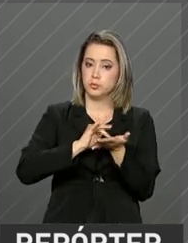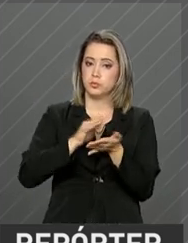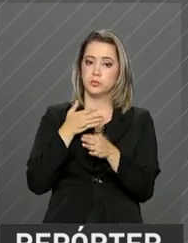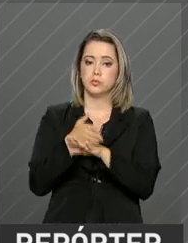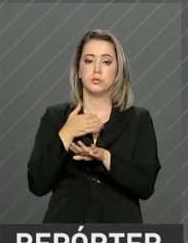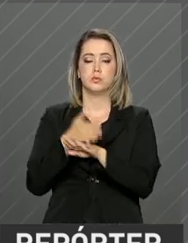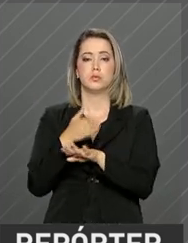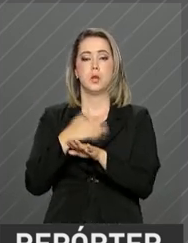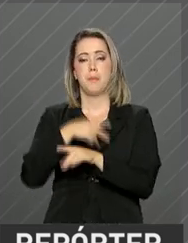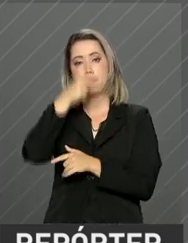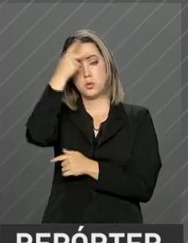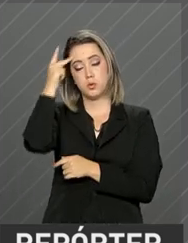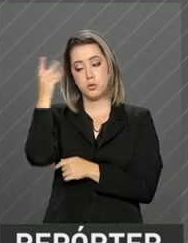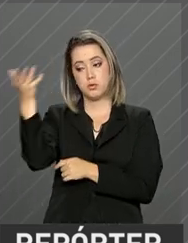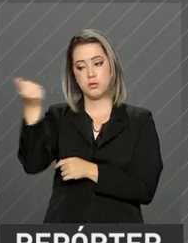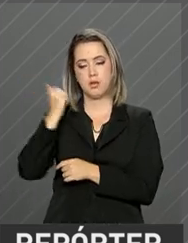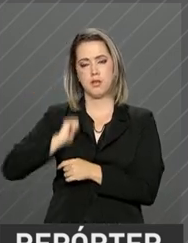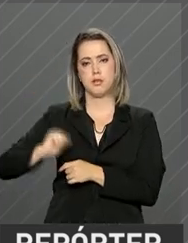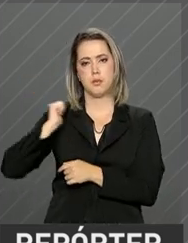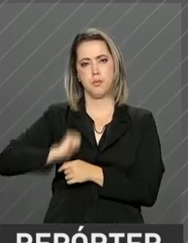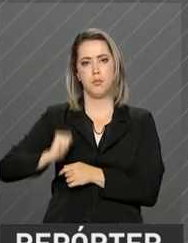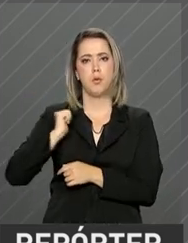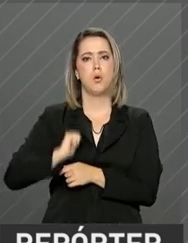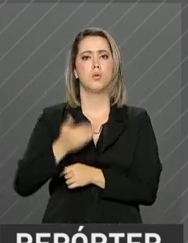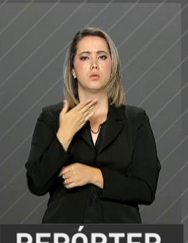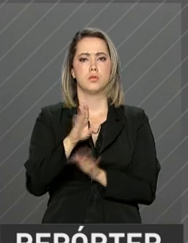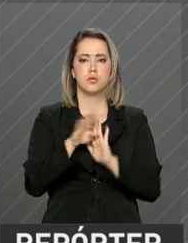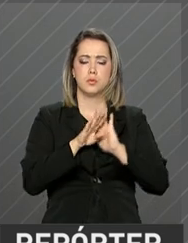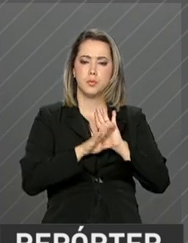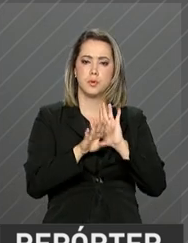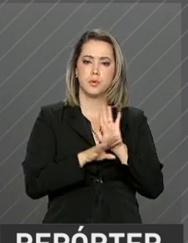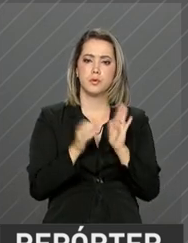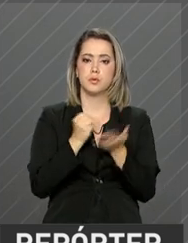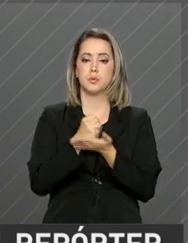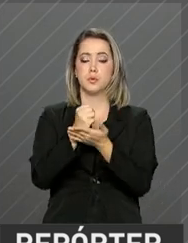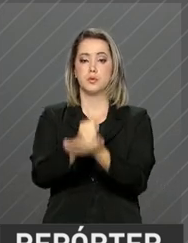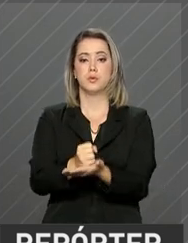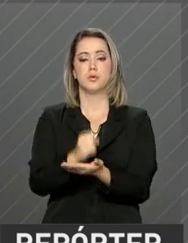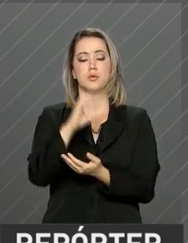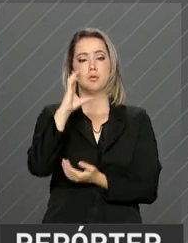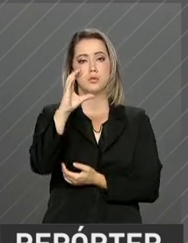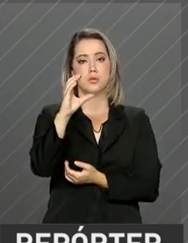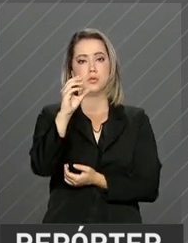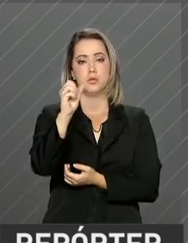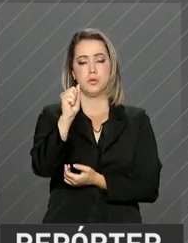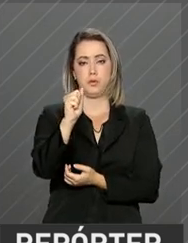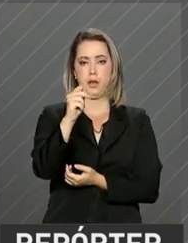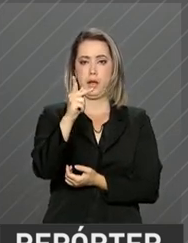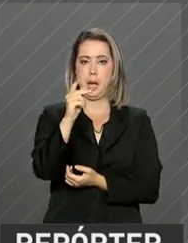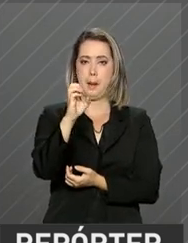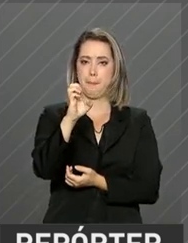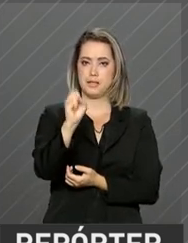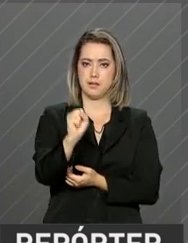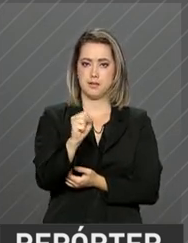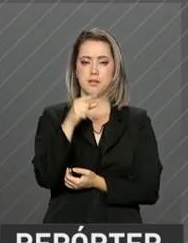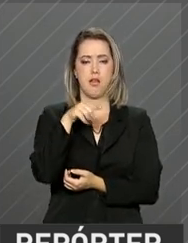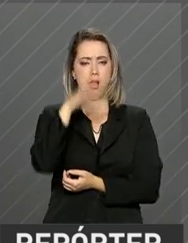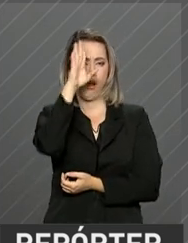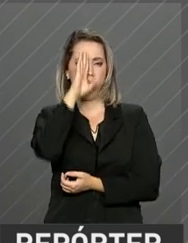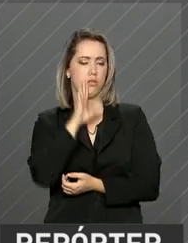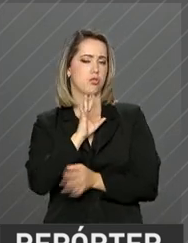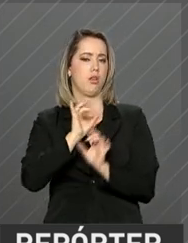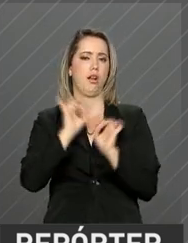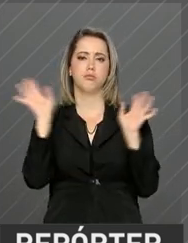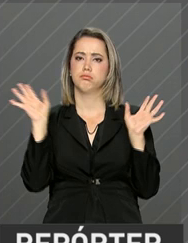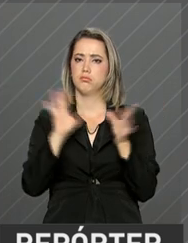acessado por bolsistas e ex-bolsistas os programas oferecidos pela Caps ele pode ser baixado de graça em